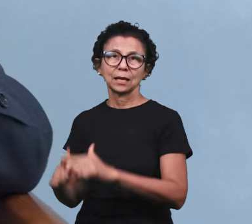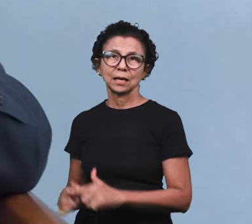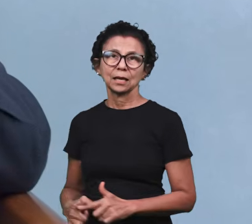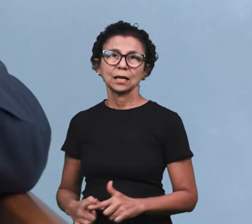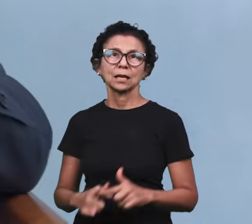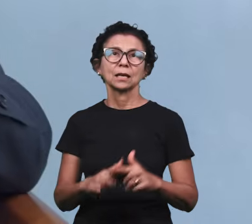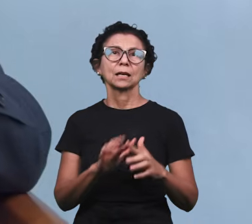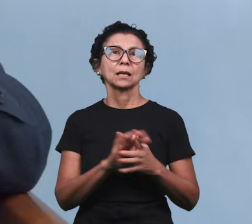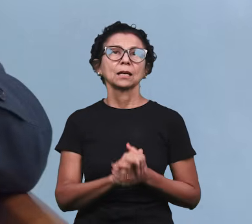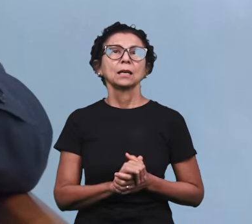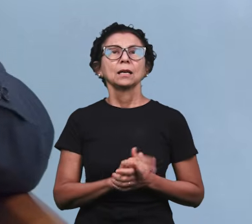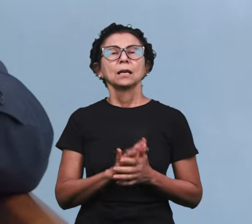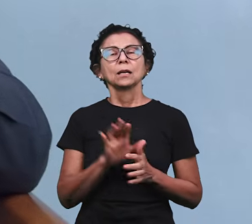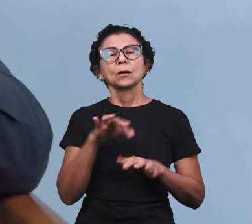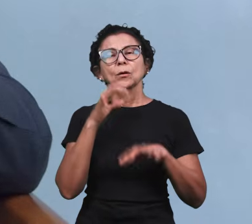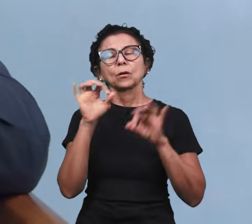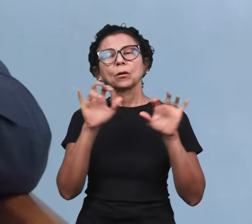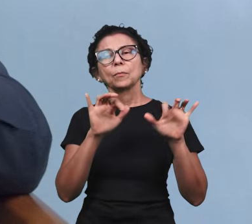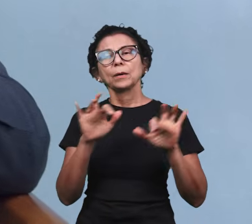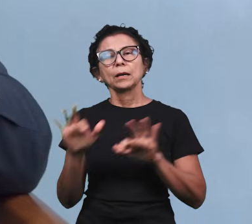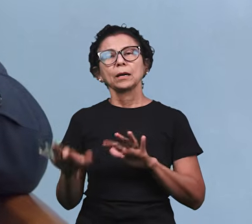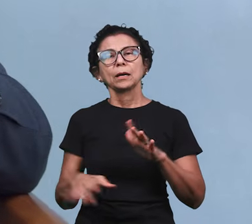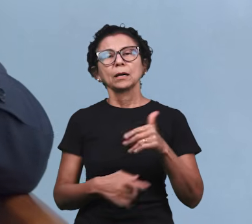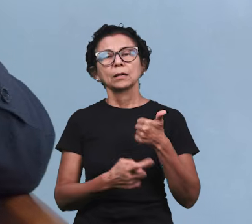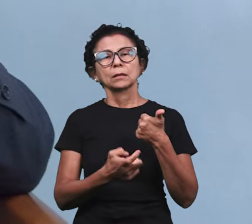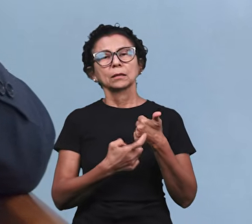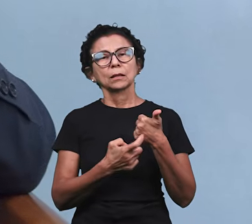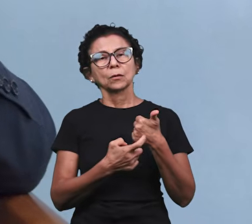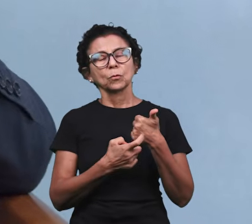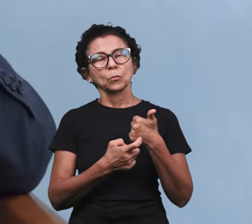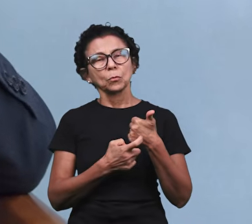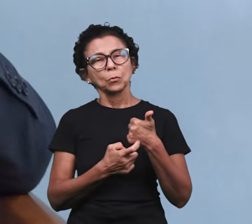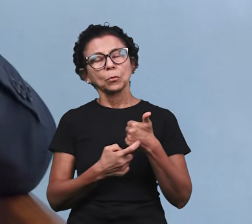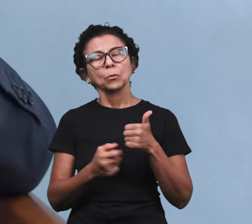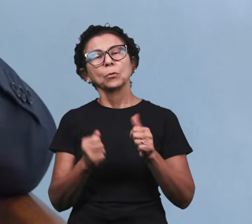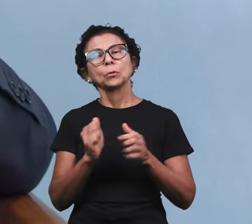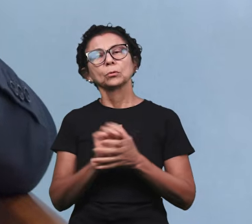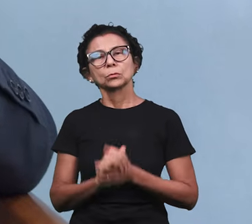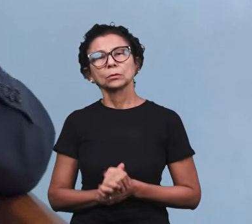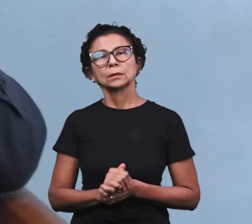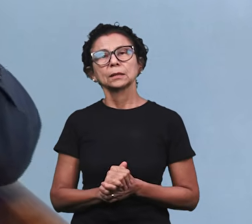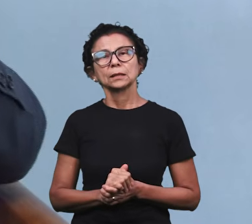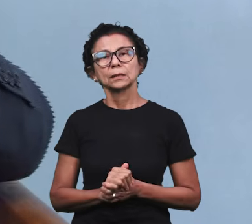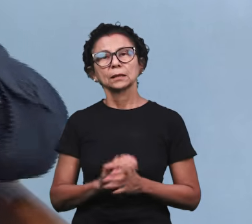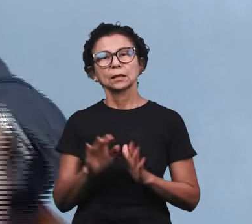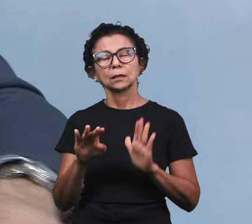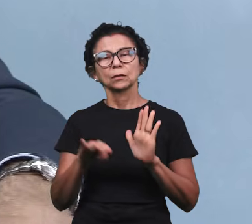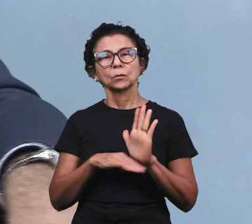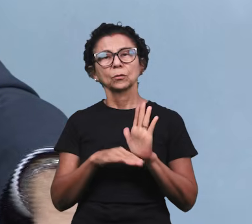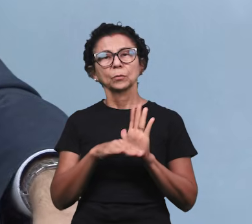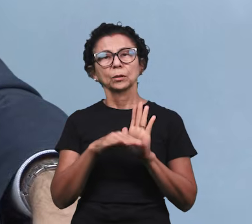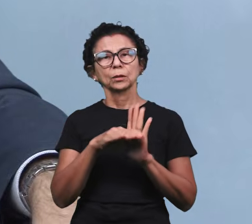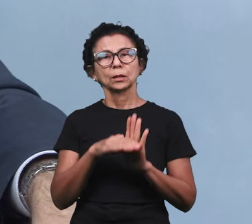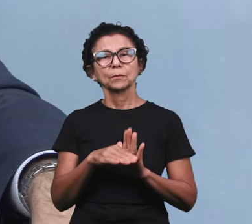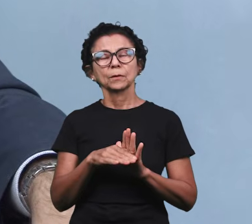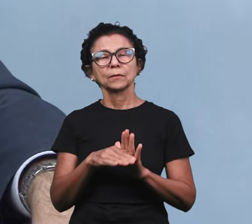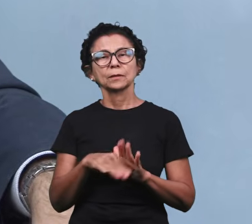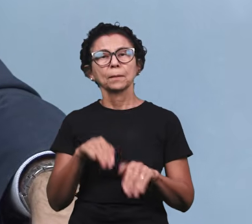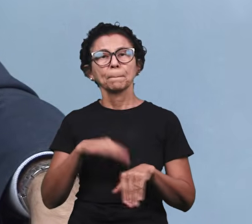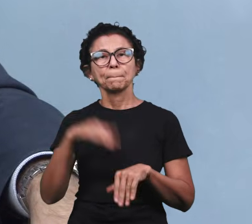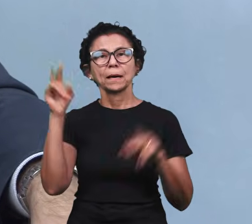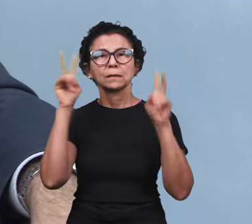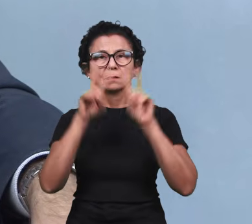comentem aqui, curta, porque isso faz o programa ser mais relevante, visto, e é